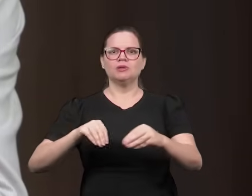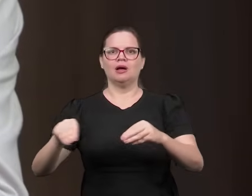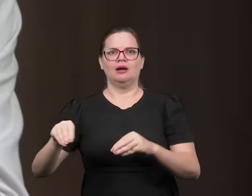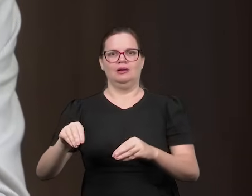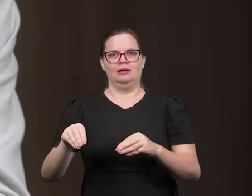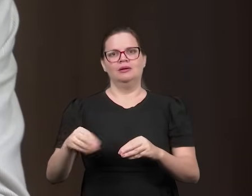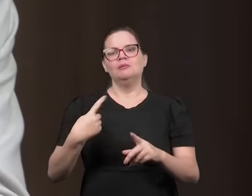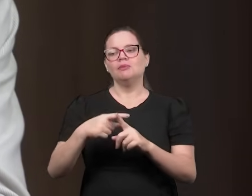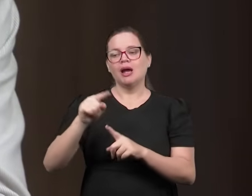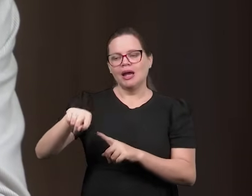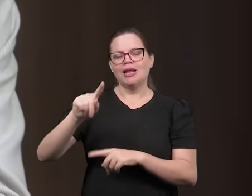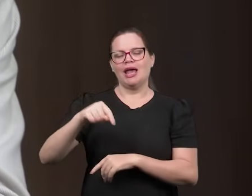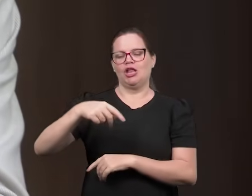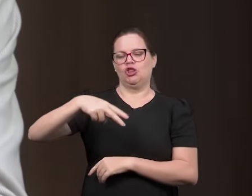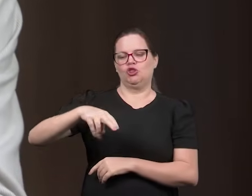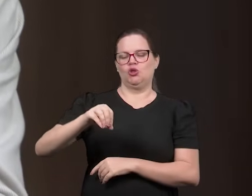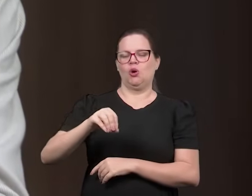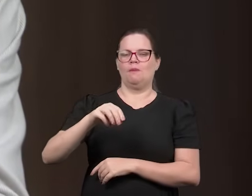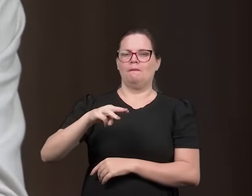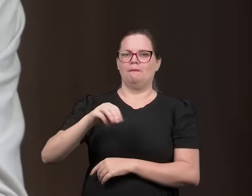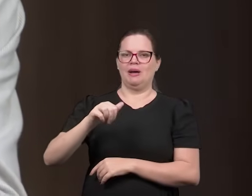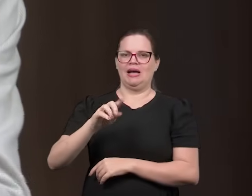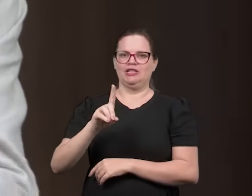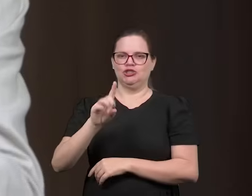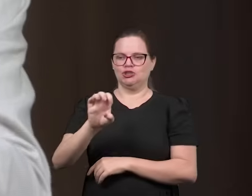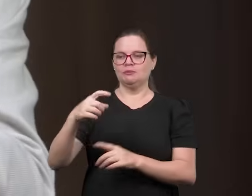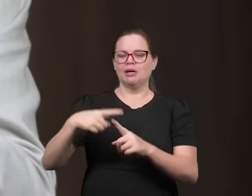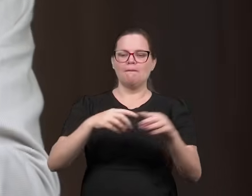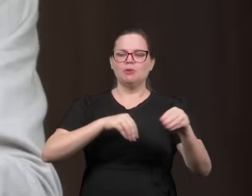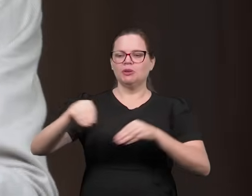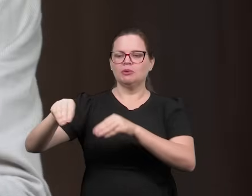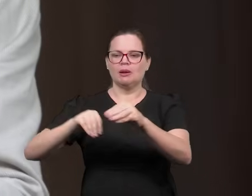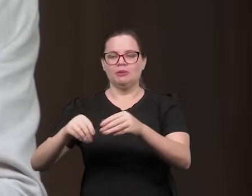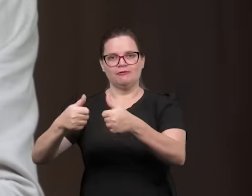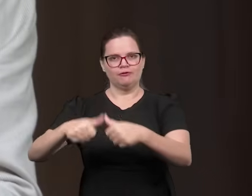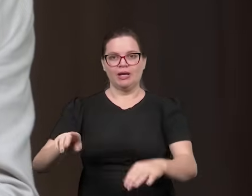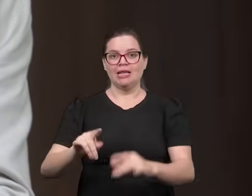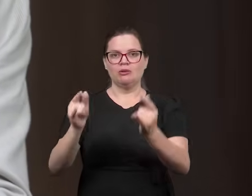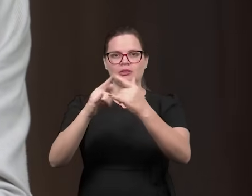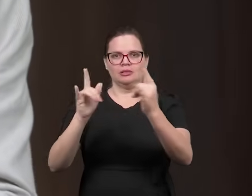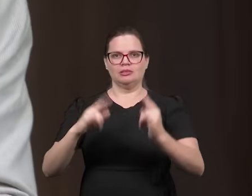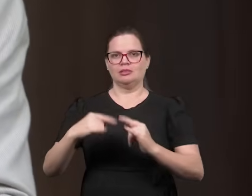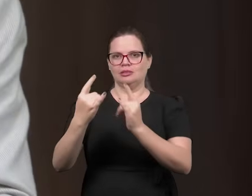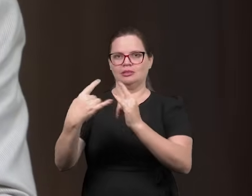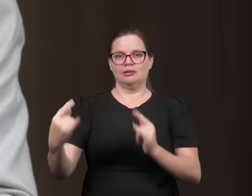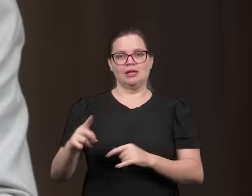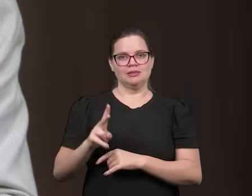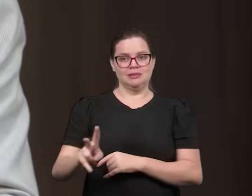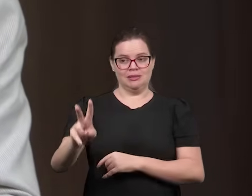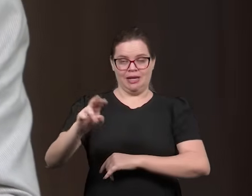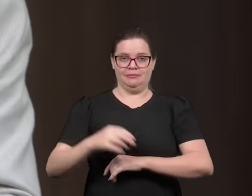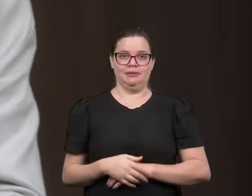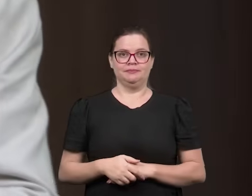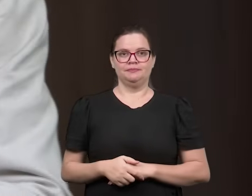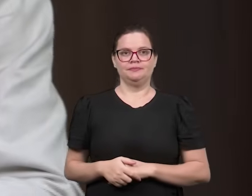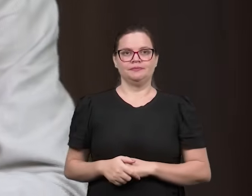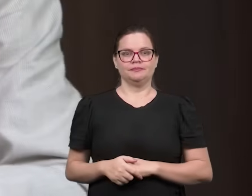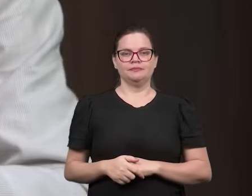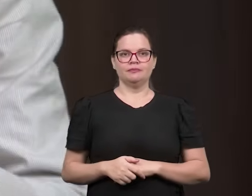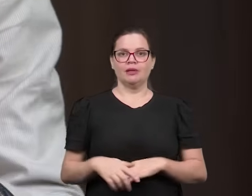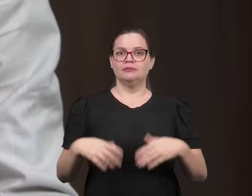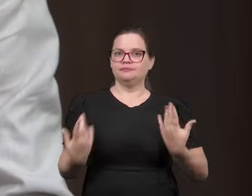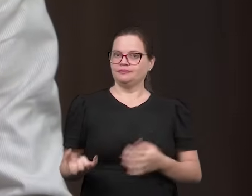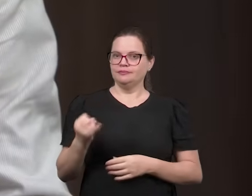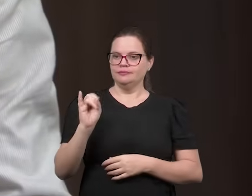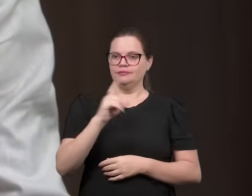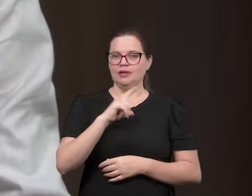Então, isso vai revolucionar o mundo da época. Lógico que é sempre atendendo à demanda, porque você tinha